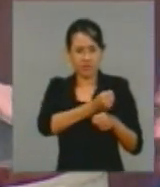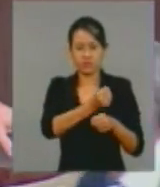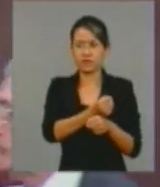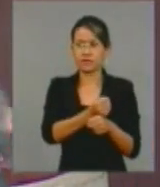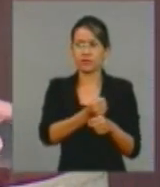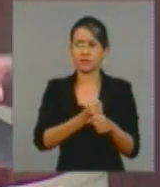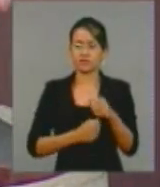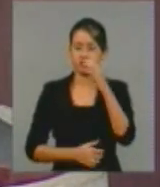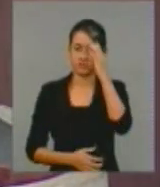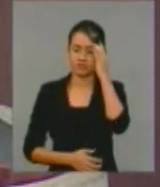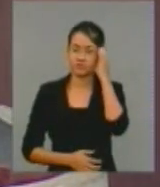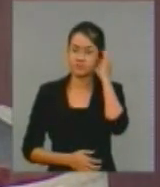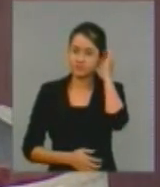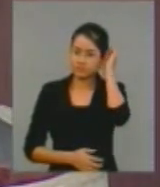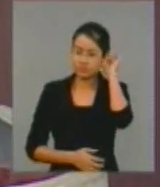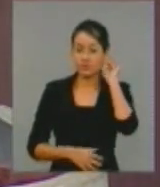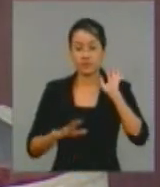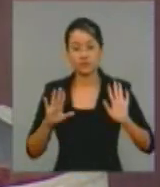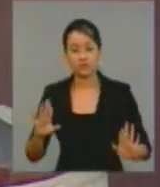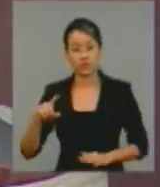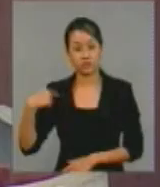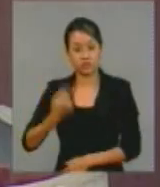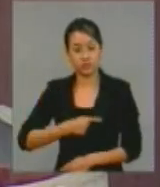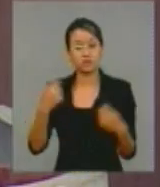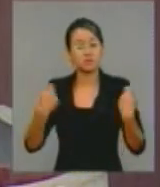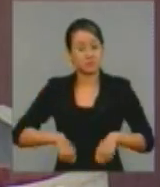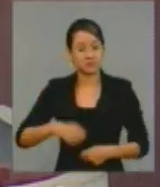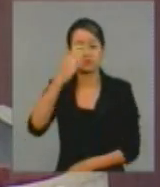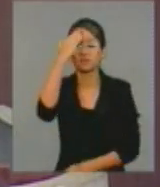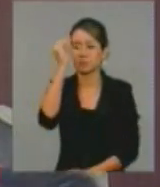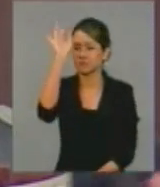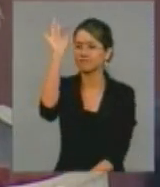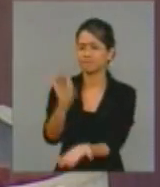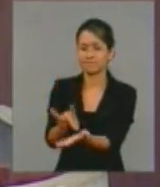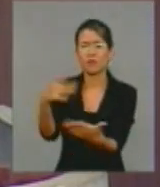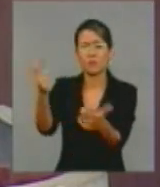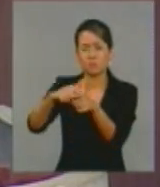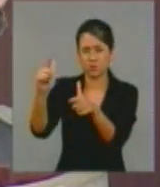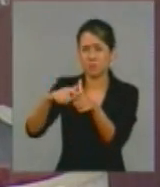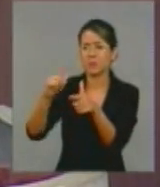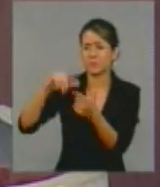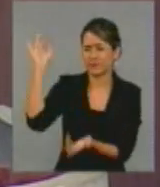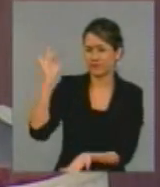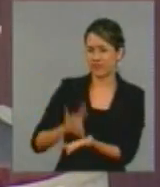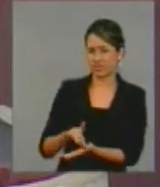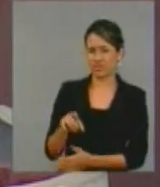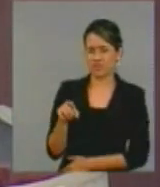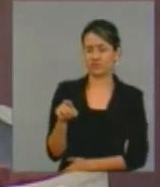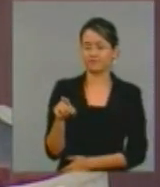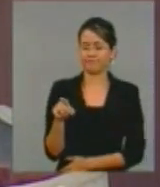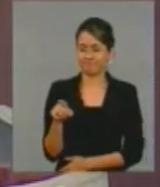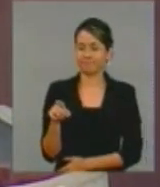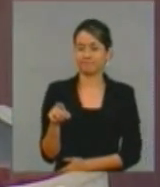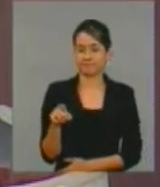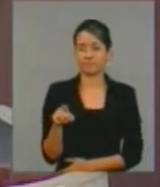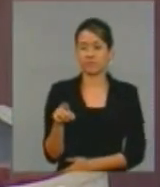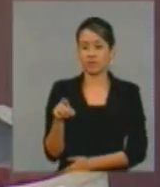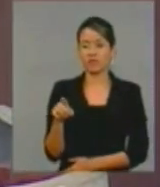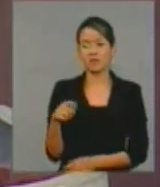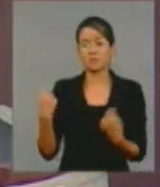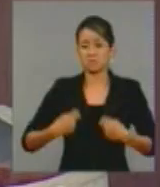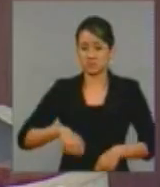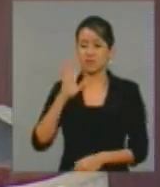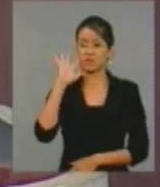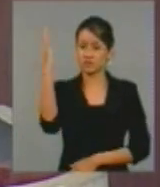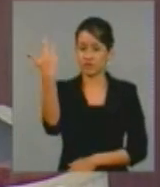há. Ou a gente enfrenta a complexidade do problema na sua inteireza, e aí